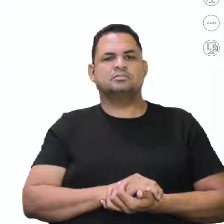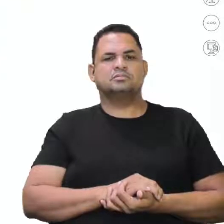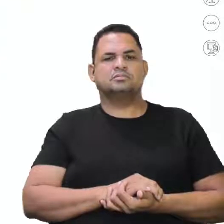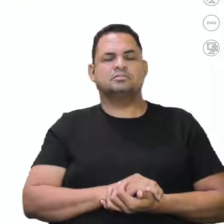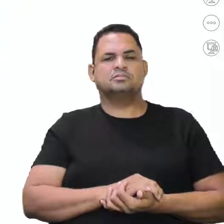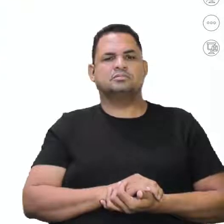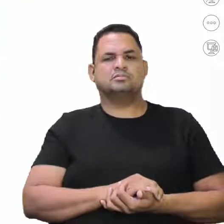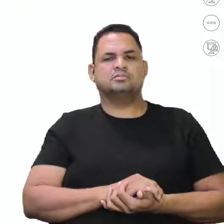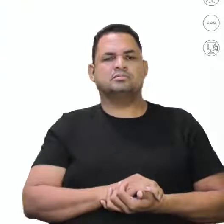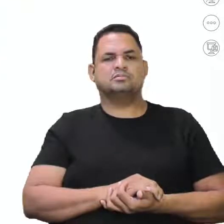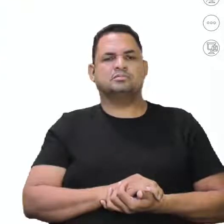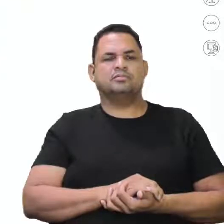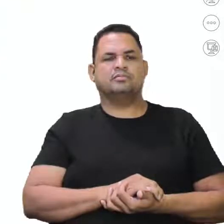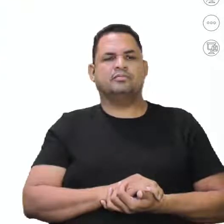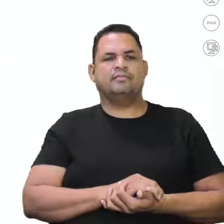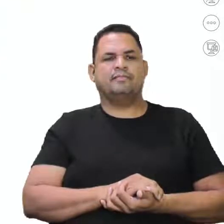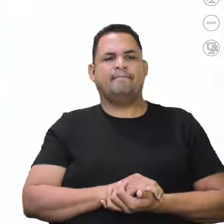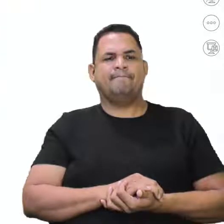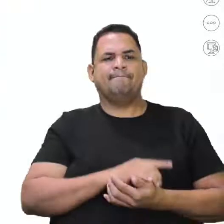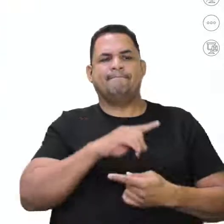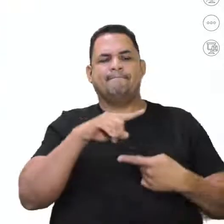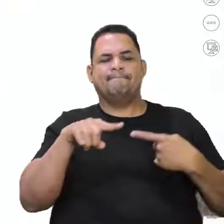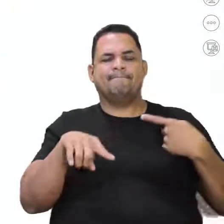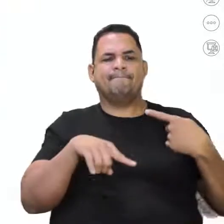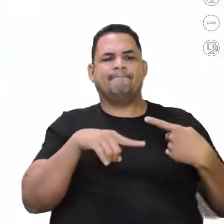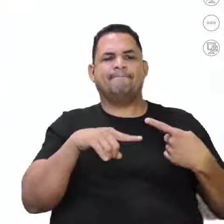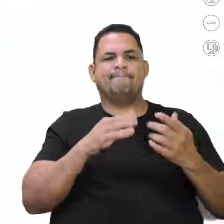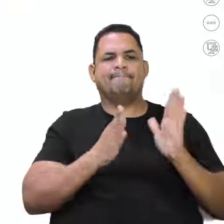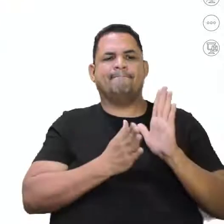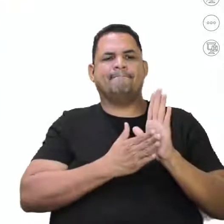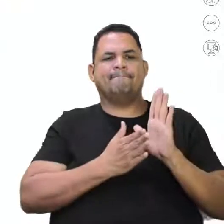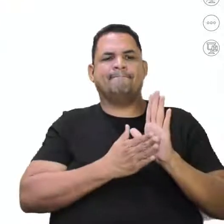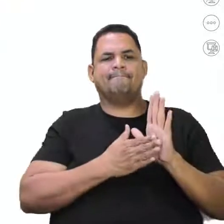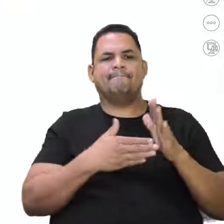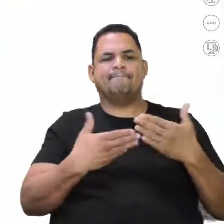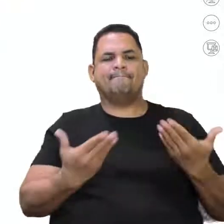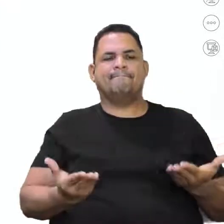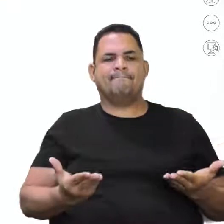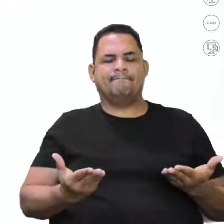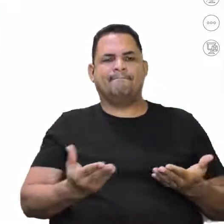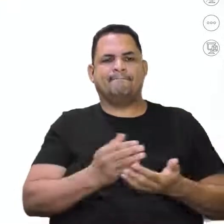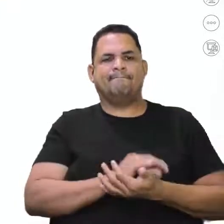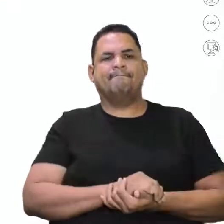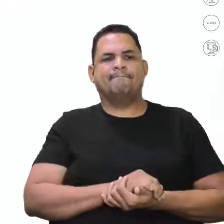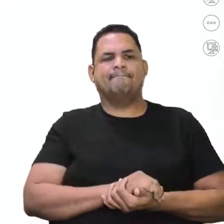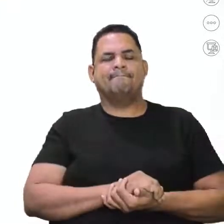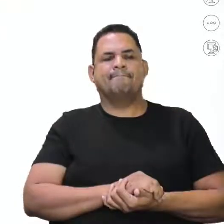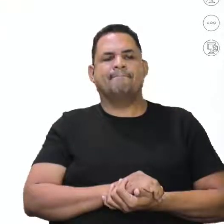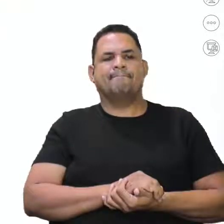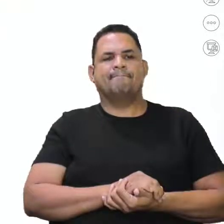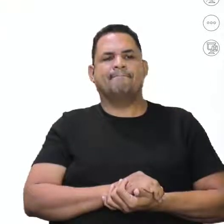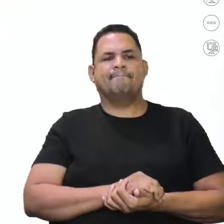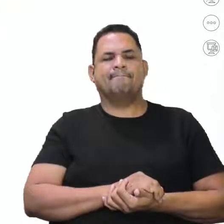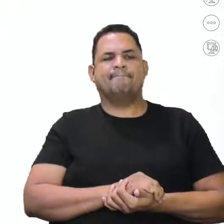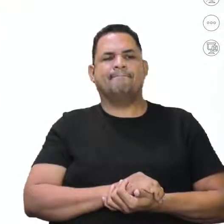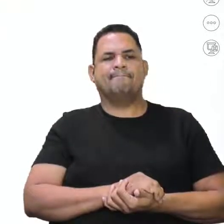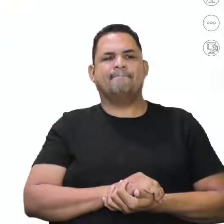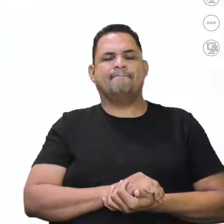publication is to offer. Ou seja, o objetivo, purpose, a gente já falou dessa palavra na